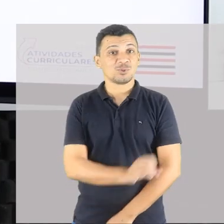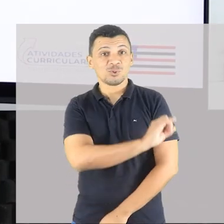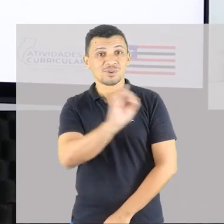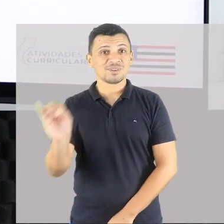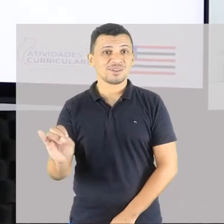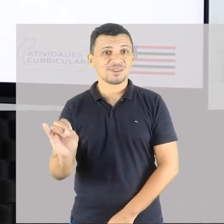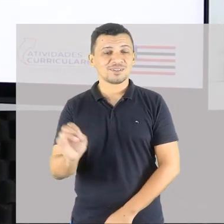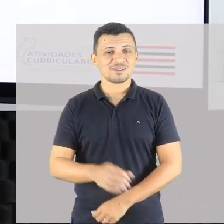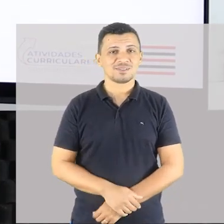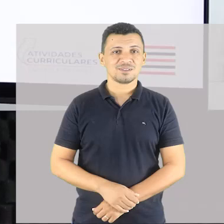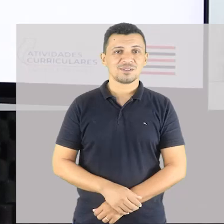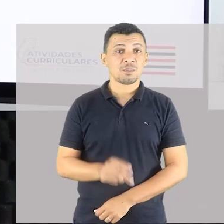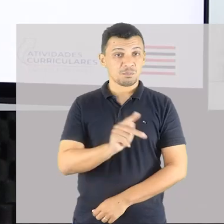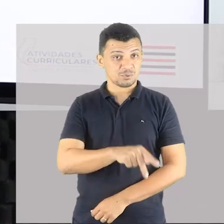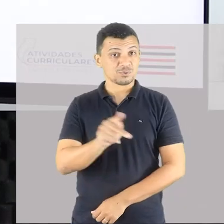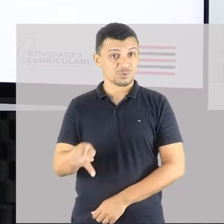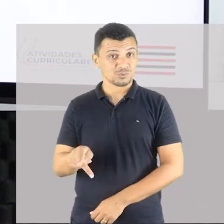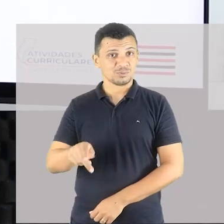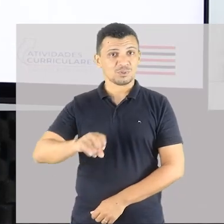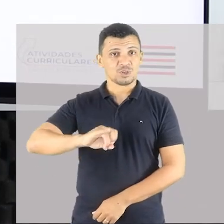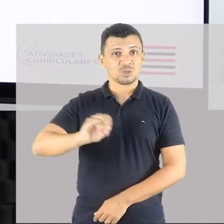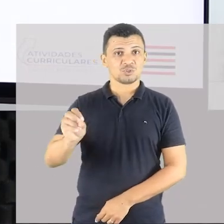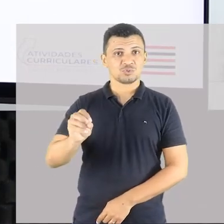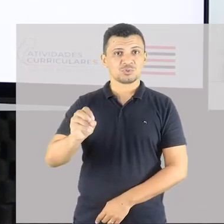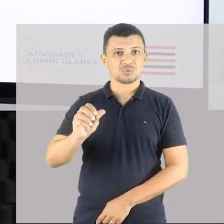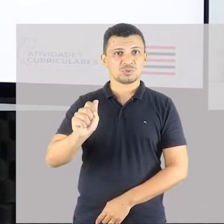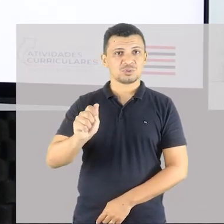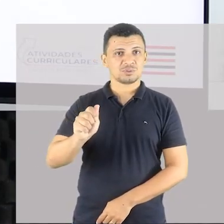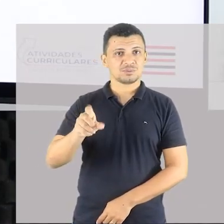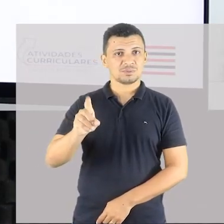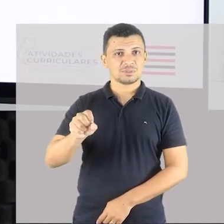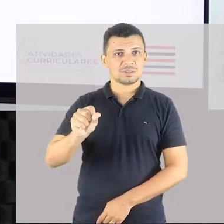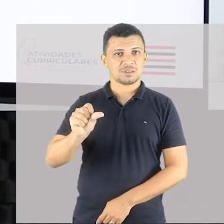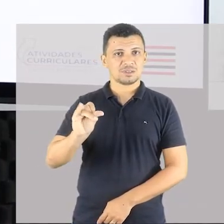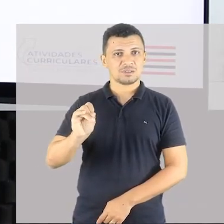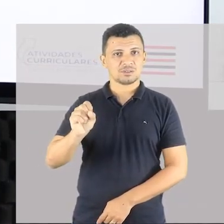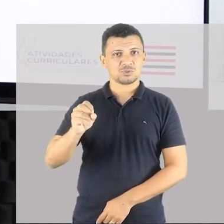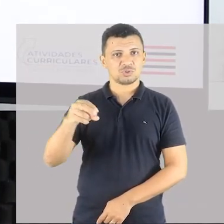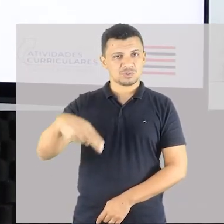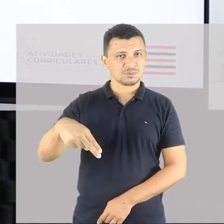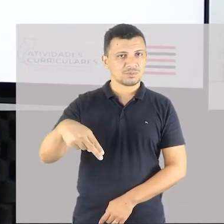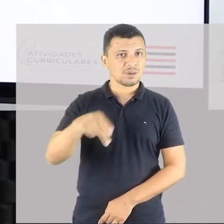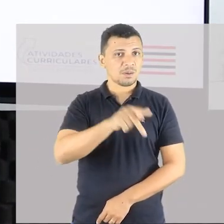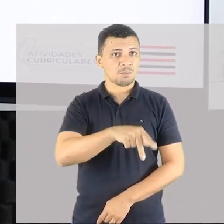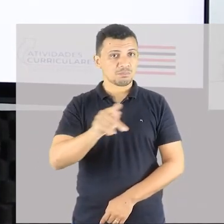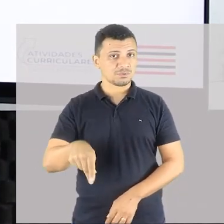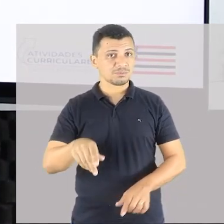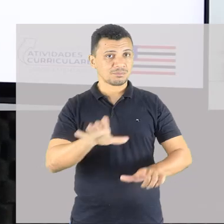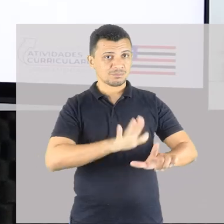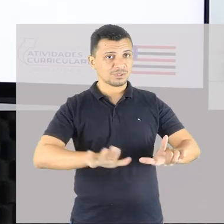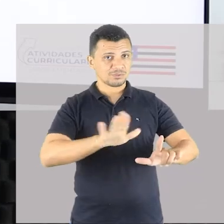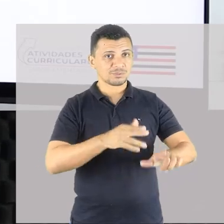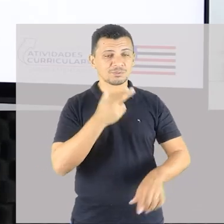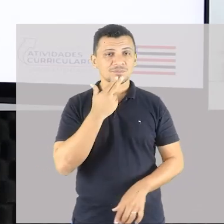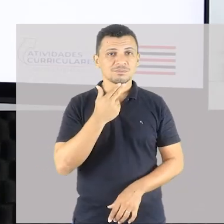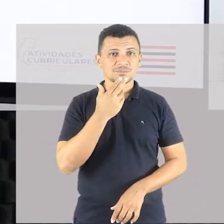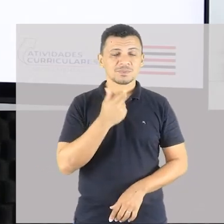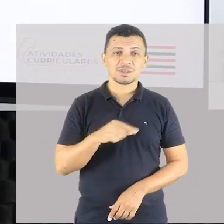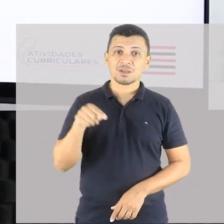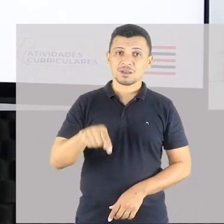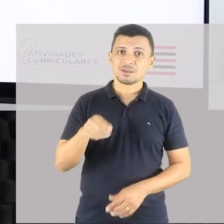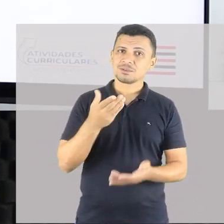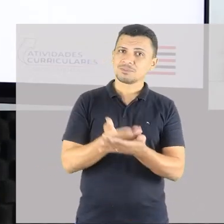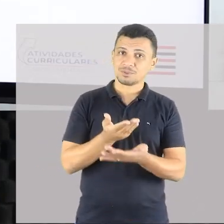Fala galera, aqui é o professor Joades, professor da plataforma Gonçalves Dias. Estou aqui para mais